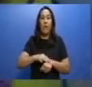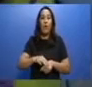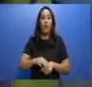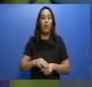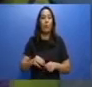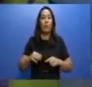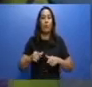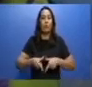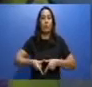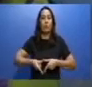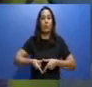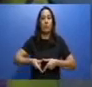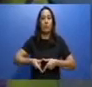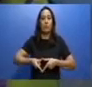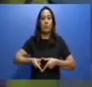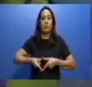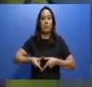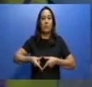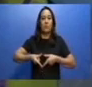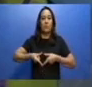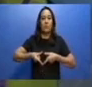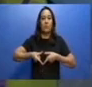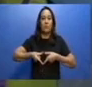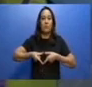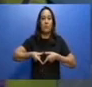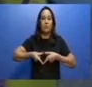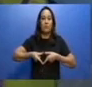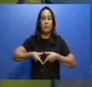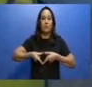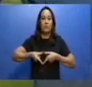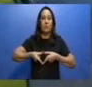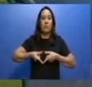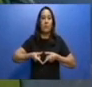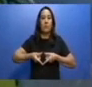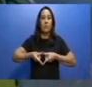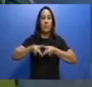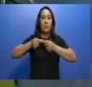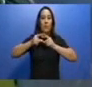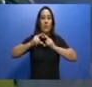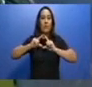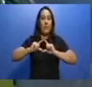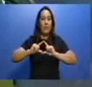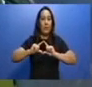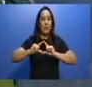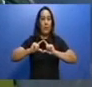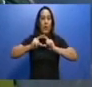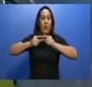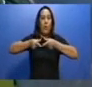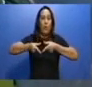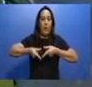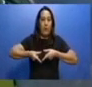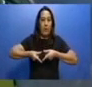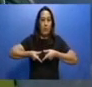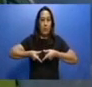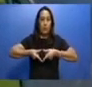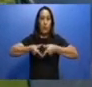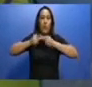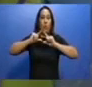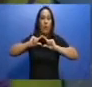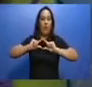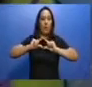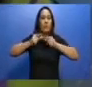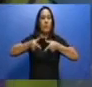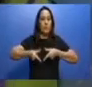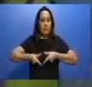baixo. Terceiro elemento. Quarto elemento, quem que é? O verde com a pontinha